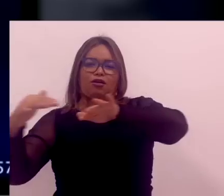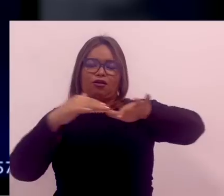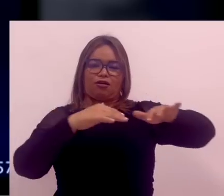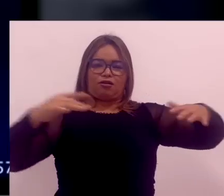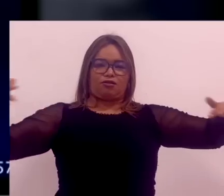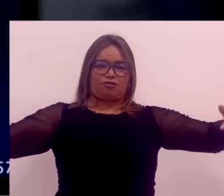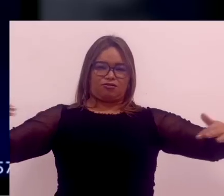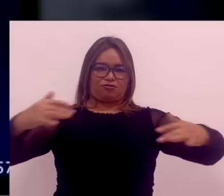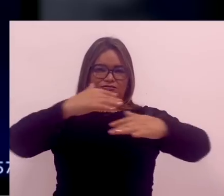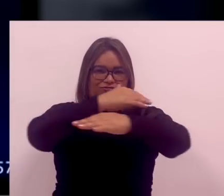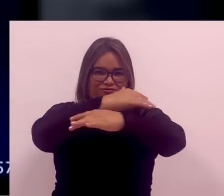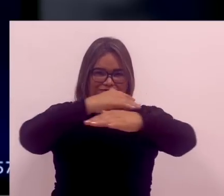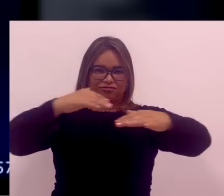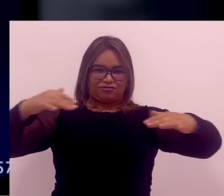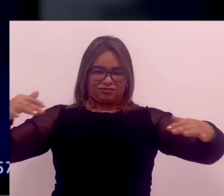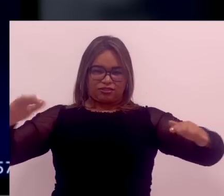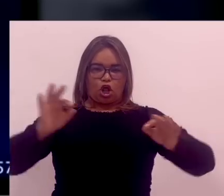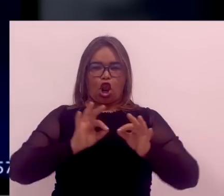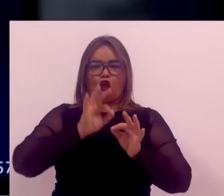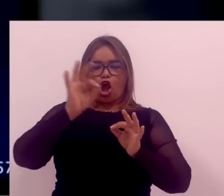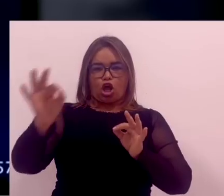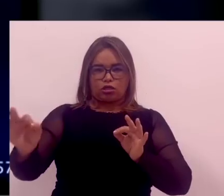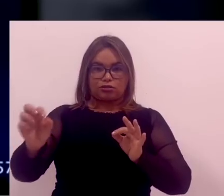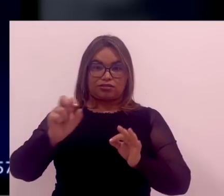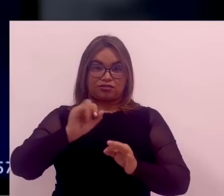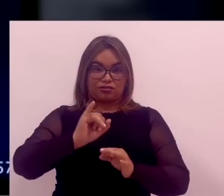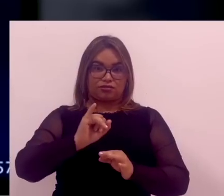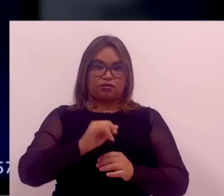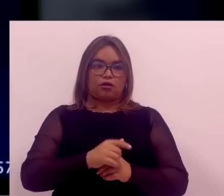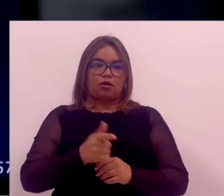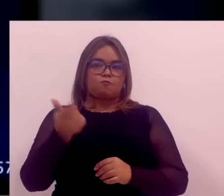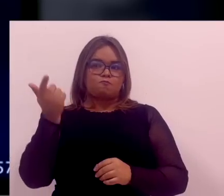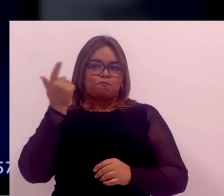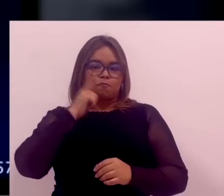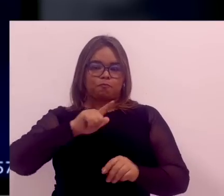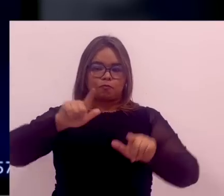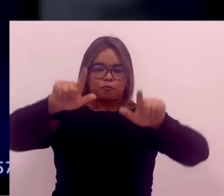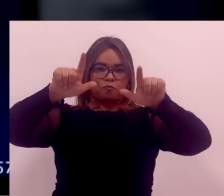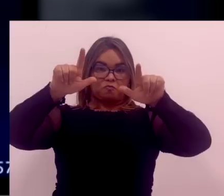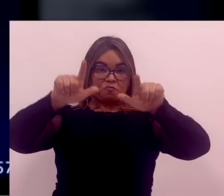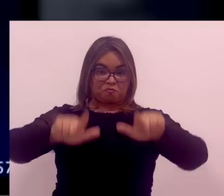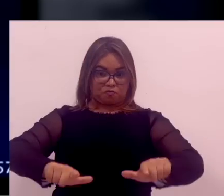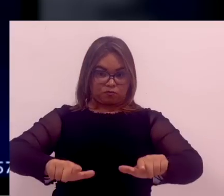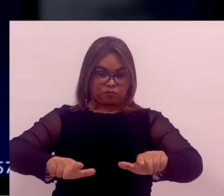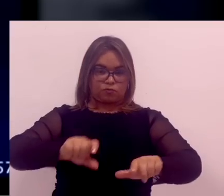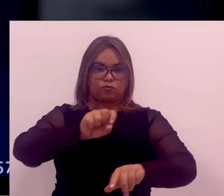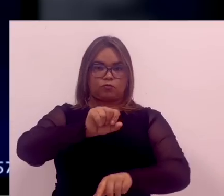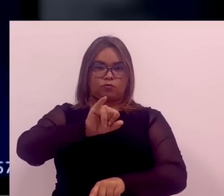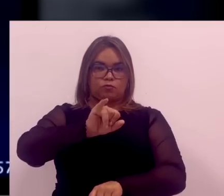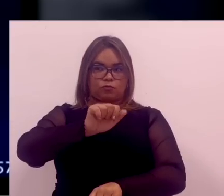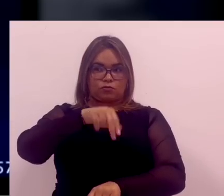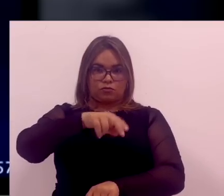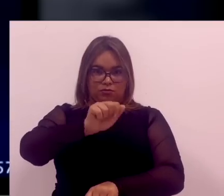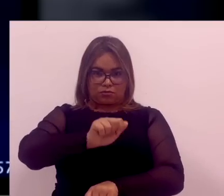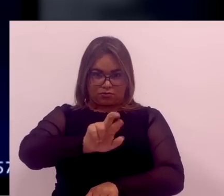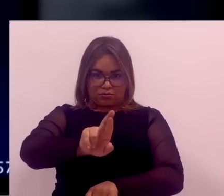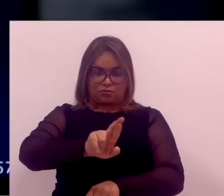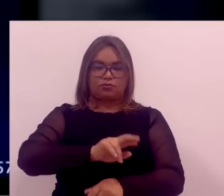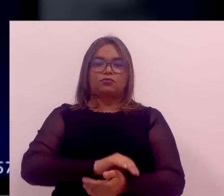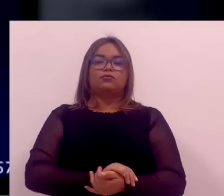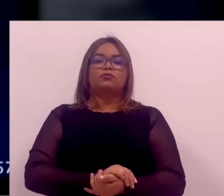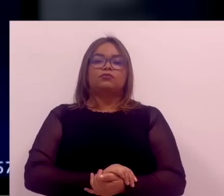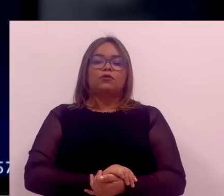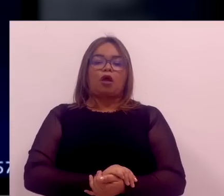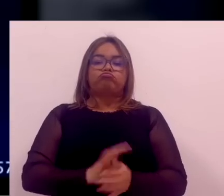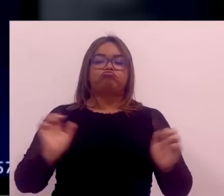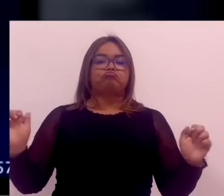provaram mestres maçons. Quando eles alcançaram um lugar de habitação na terra de Shinar, é dito que eles